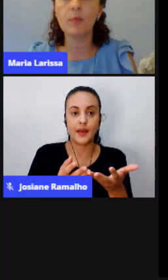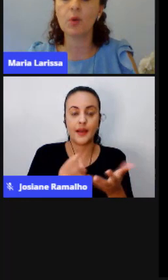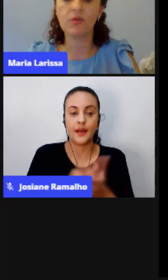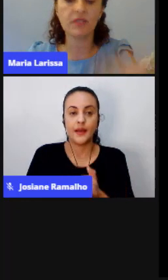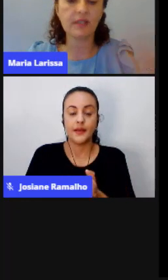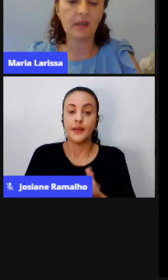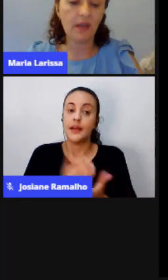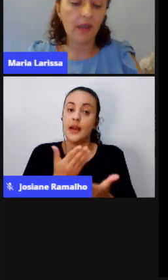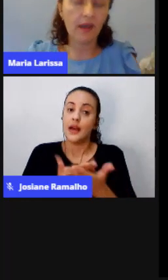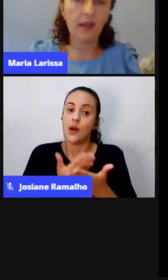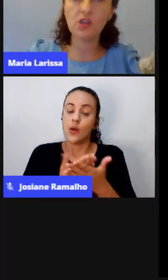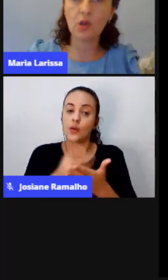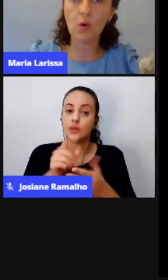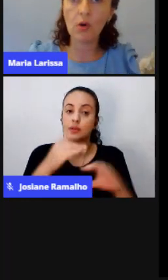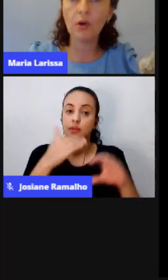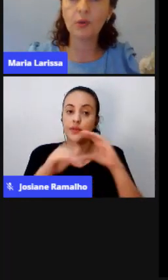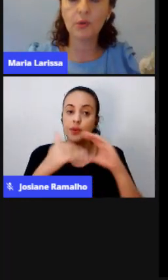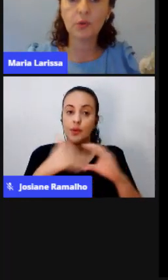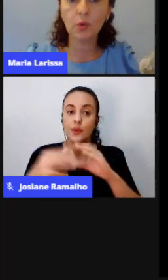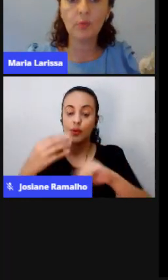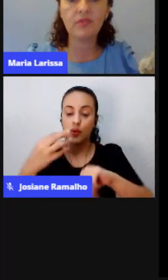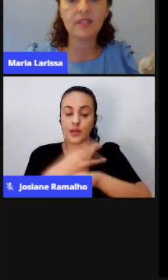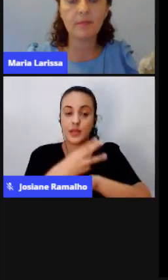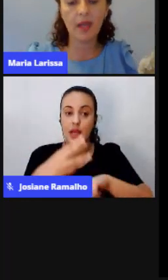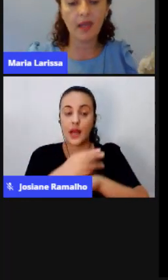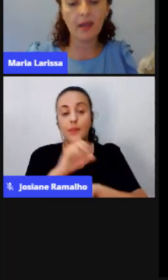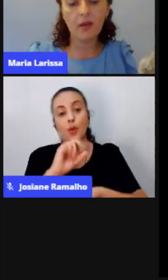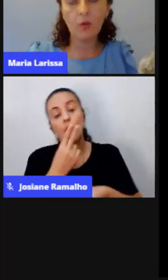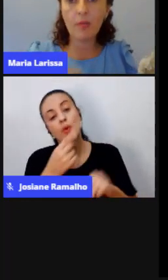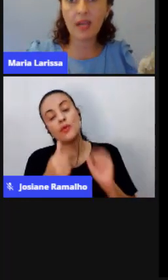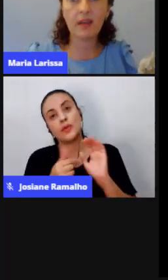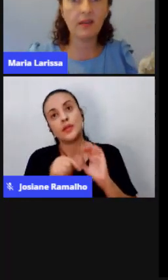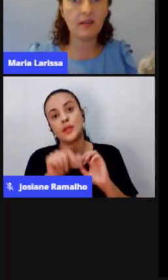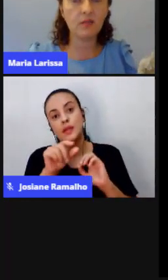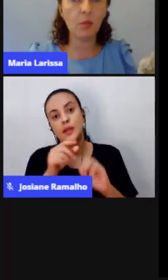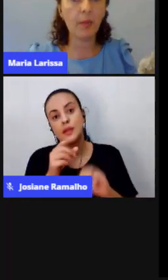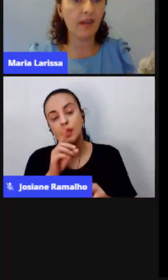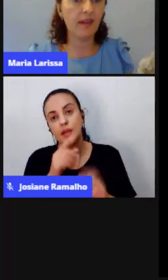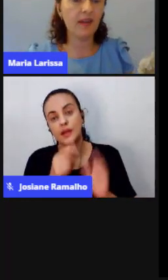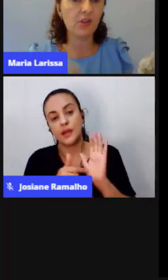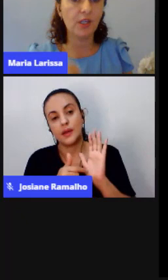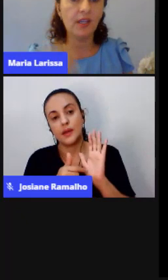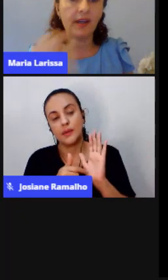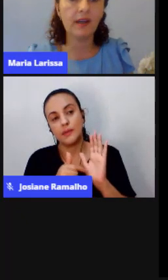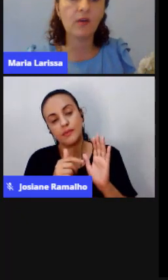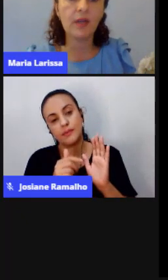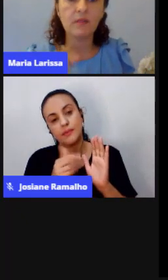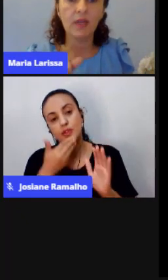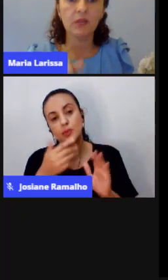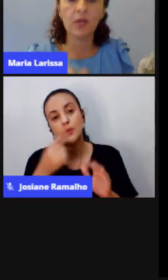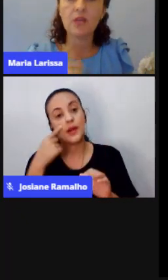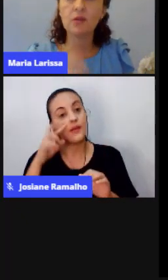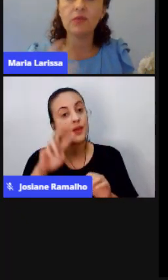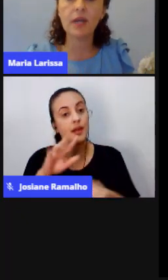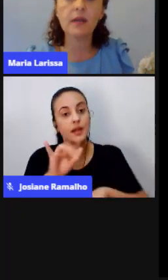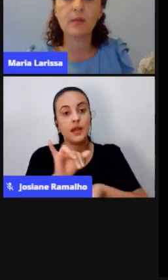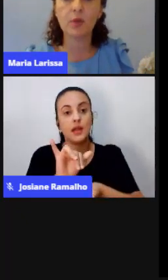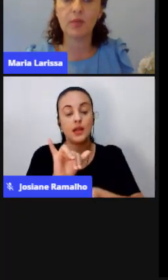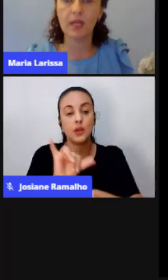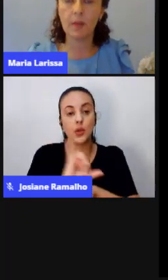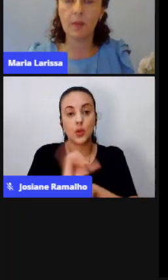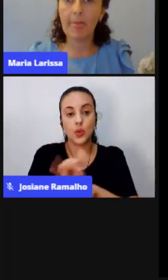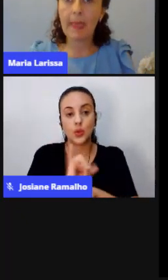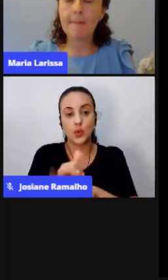no WhatsApp, ou que você indicou do YouTube, você é um mecanismo para ele adquirir aquele conhecimento e resolver